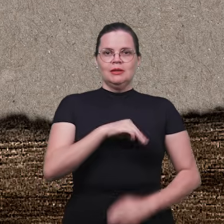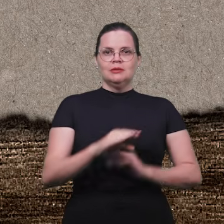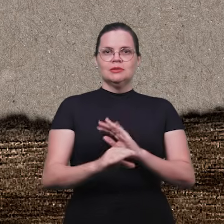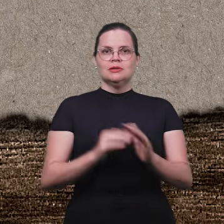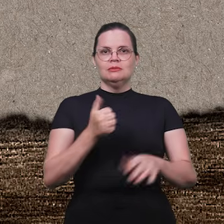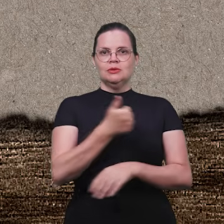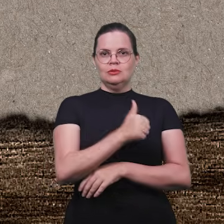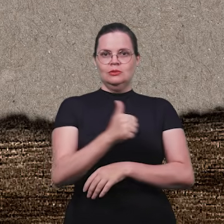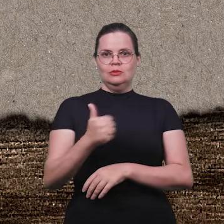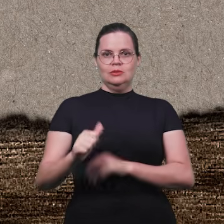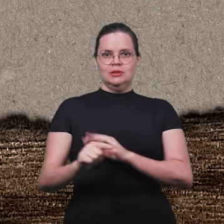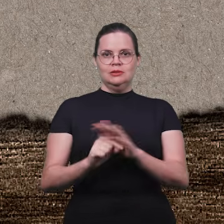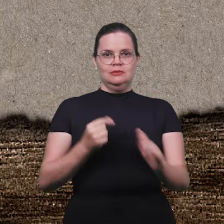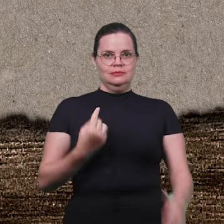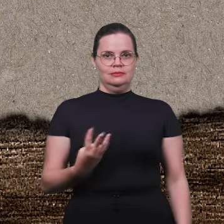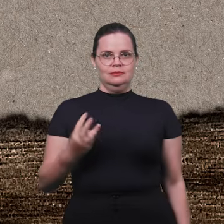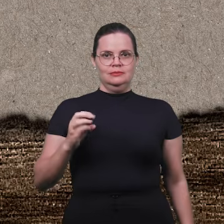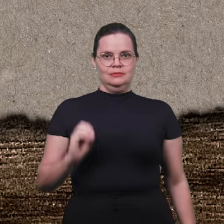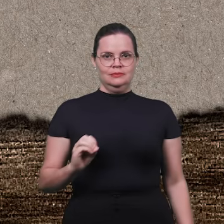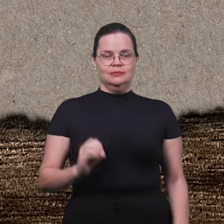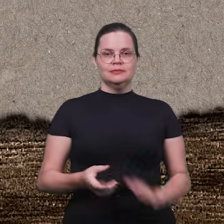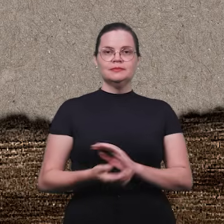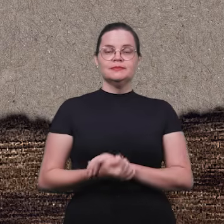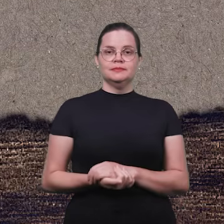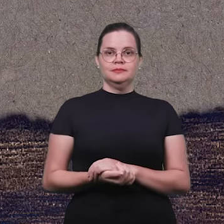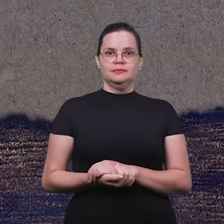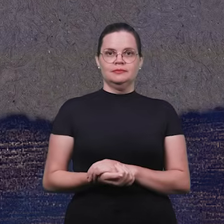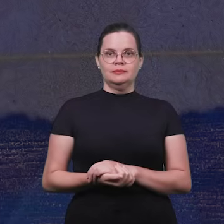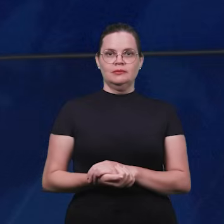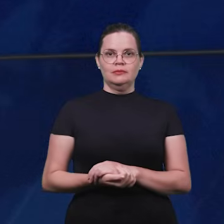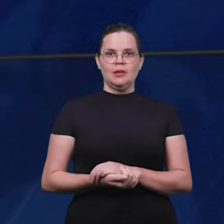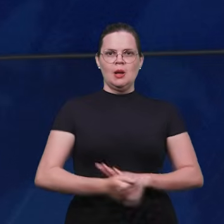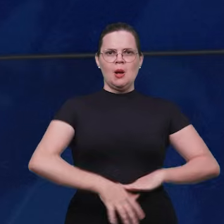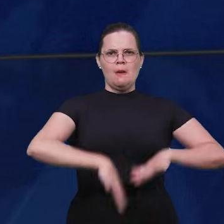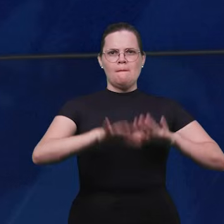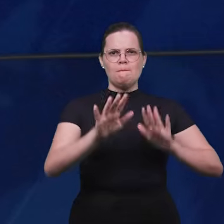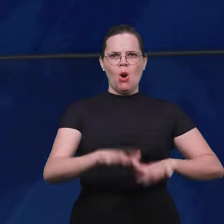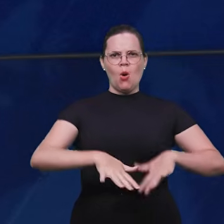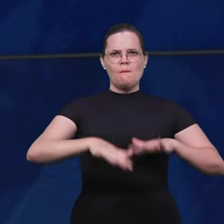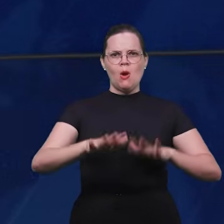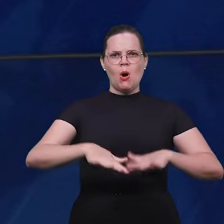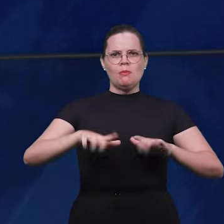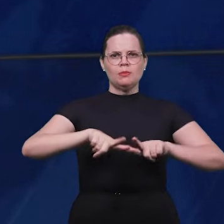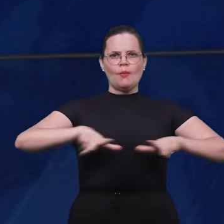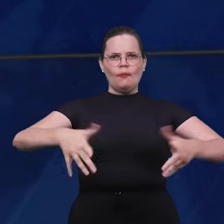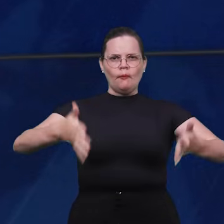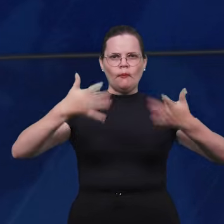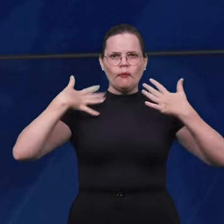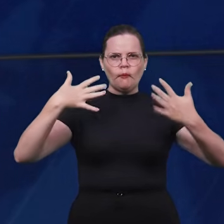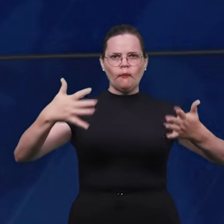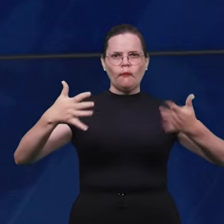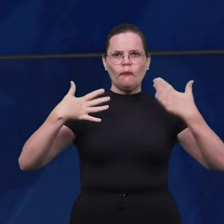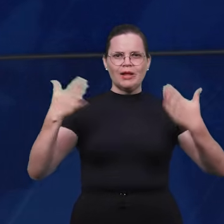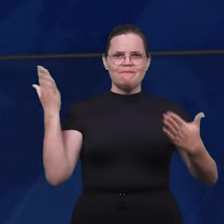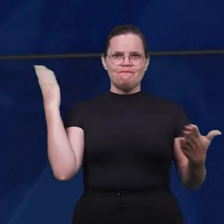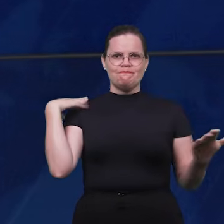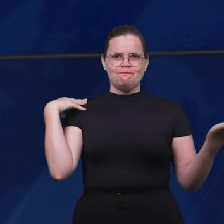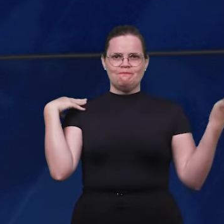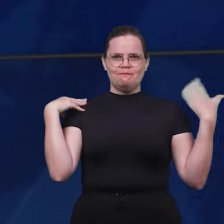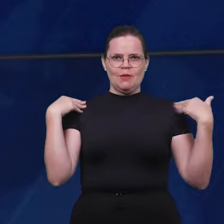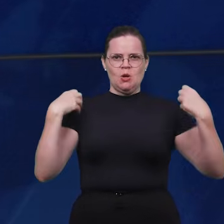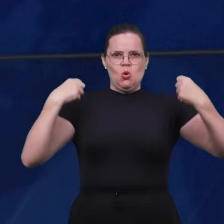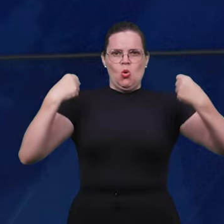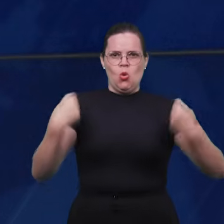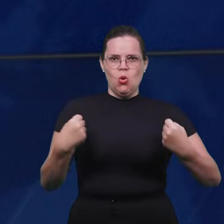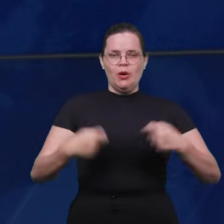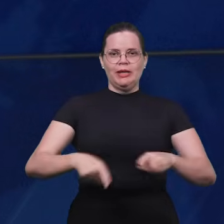no versículo 30. A marcha pelo deserto, nos deslocamentos do povo carregando o